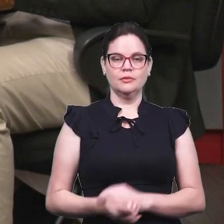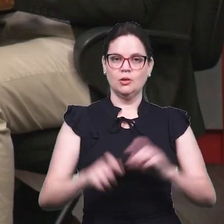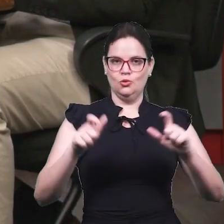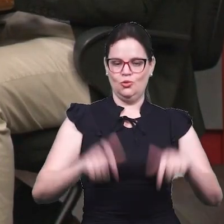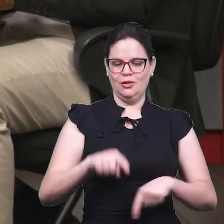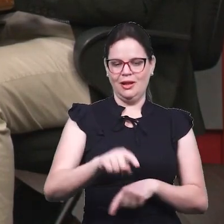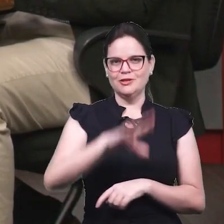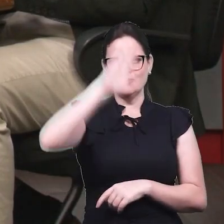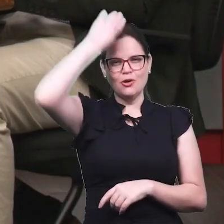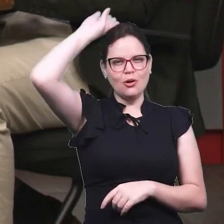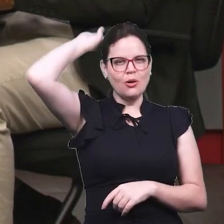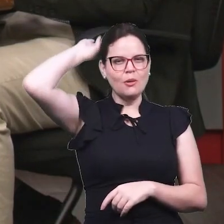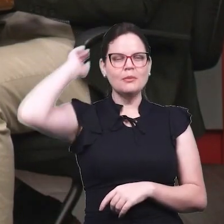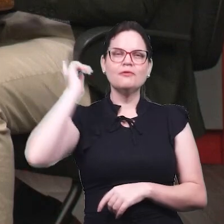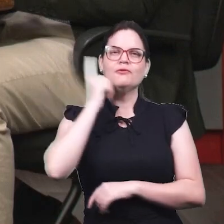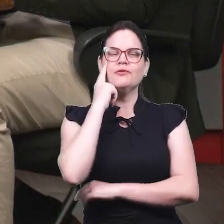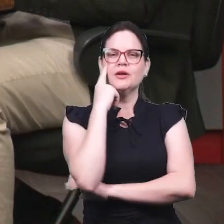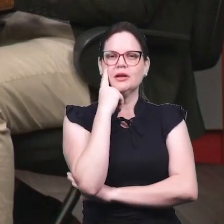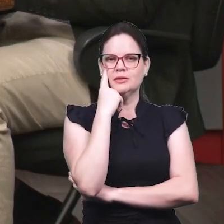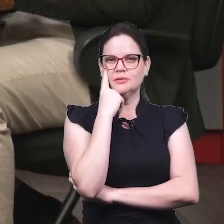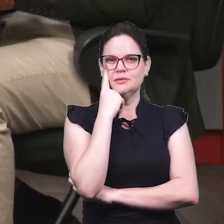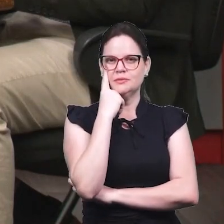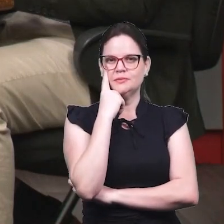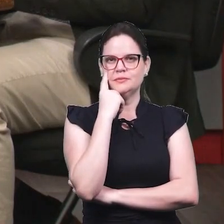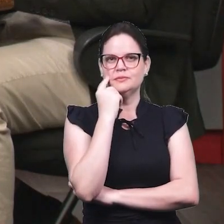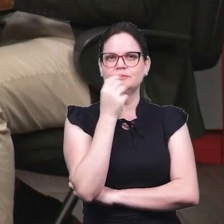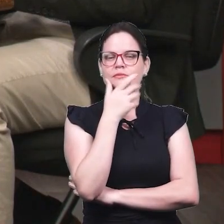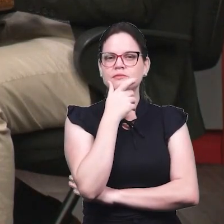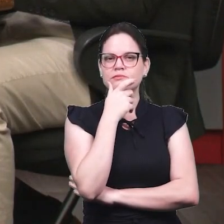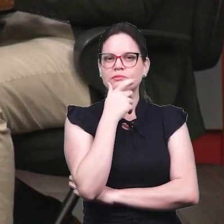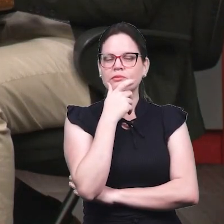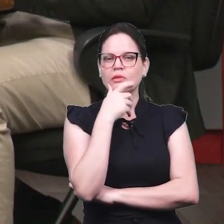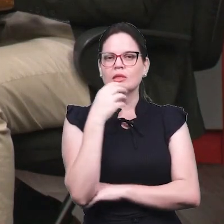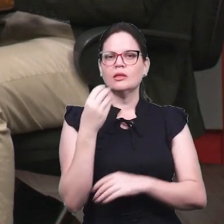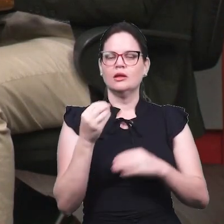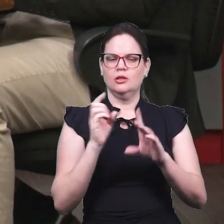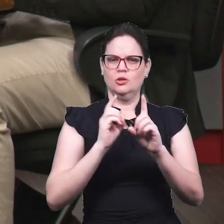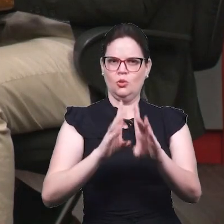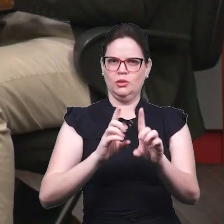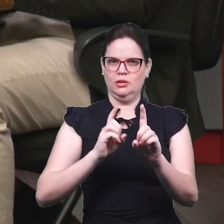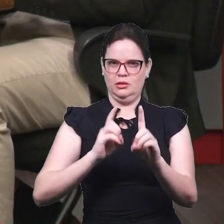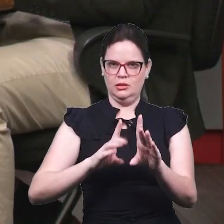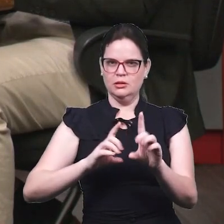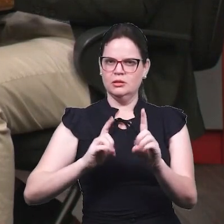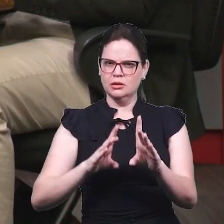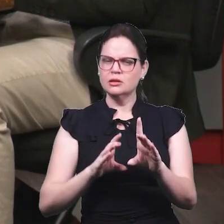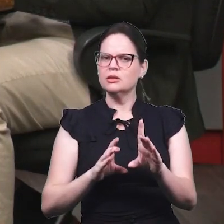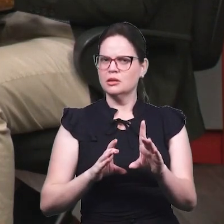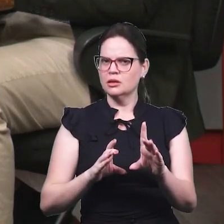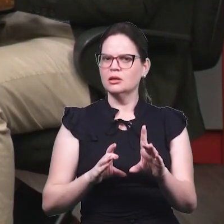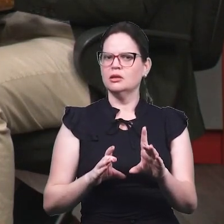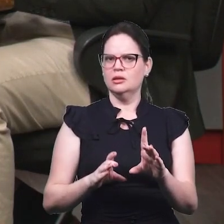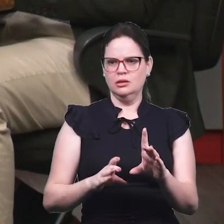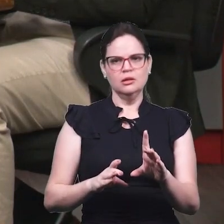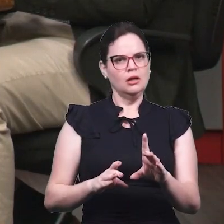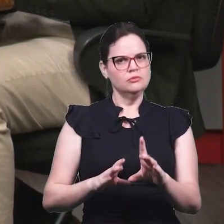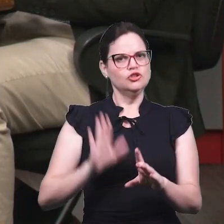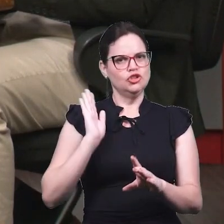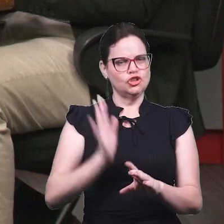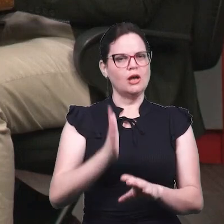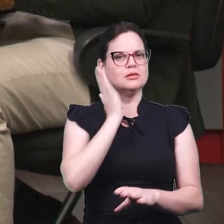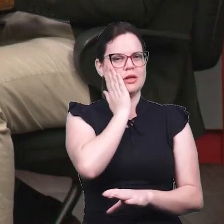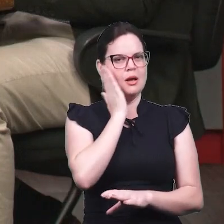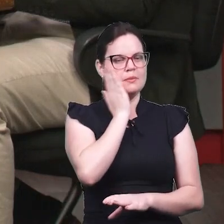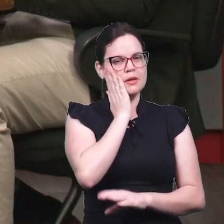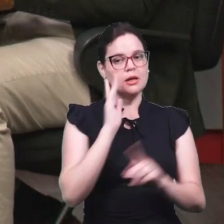igreja de Roma, como ela tinha uma doutrina e já era muito usada pelo